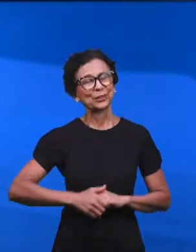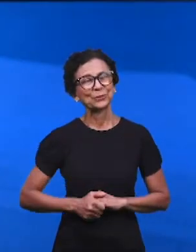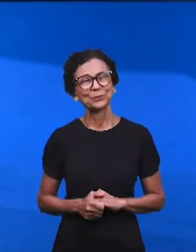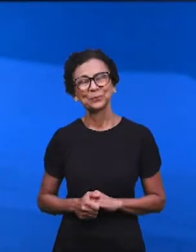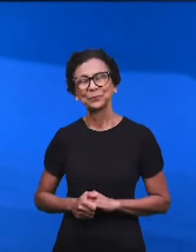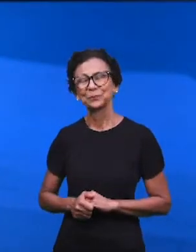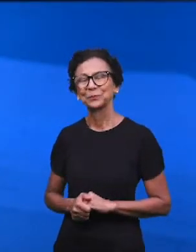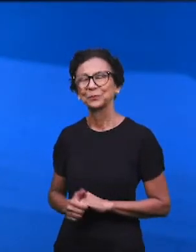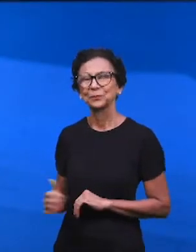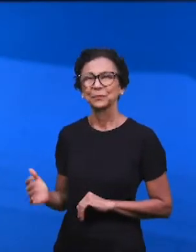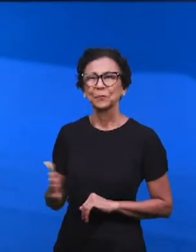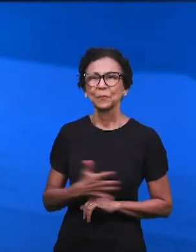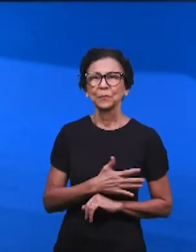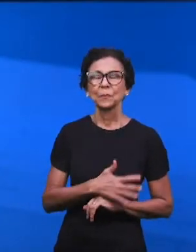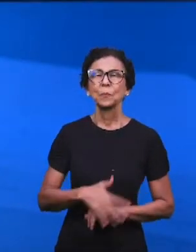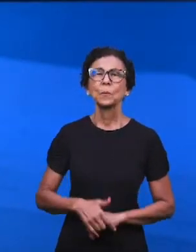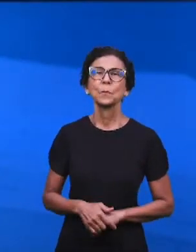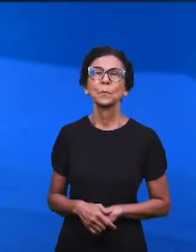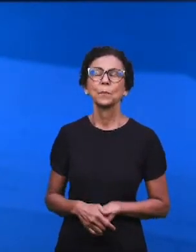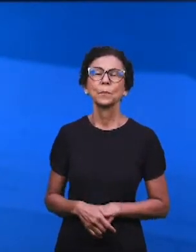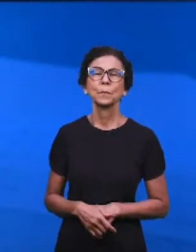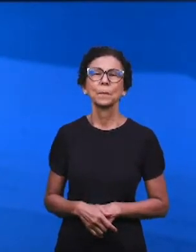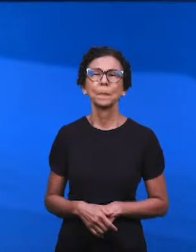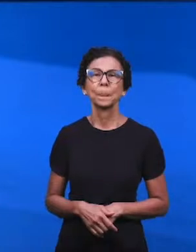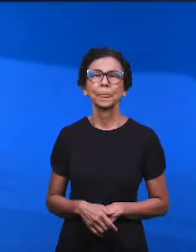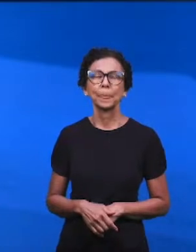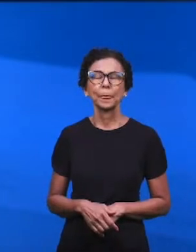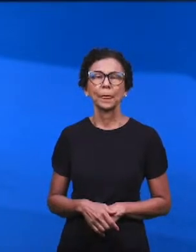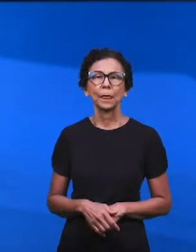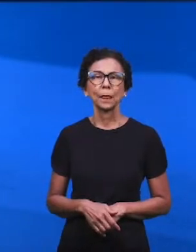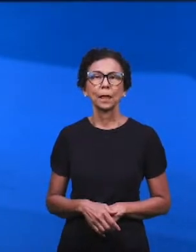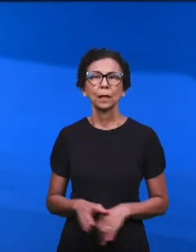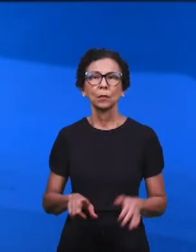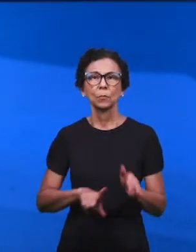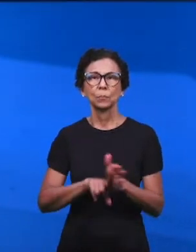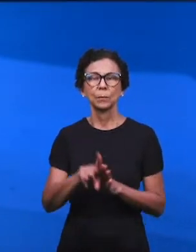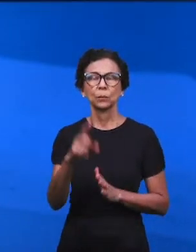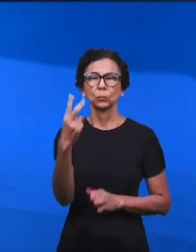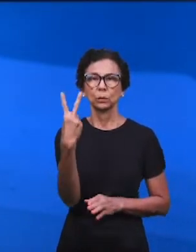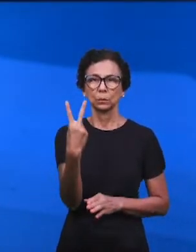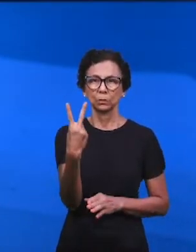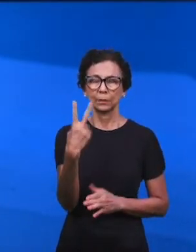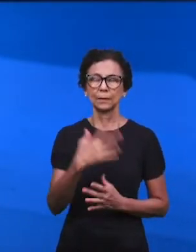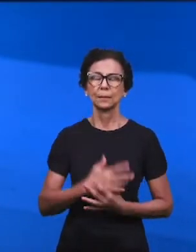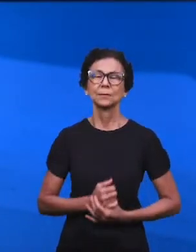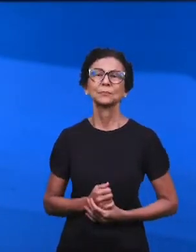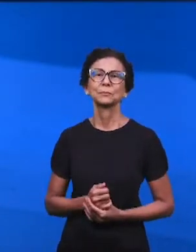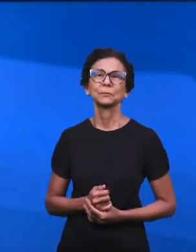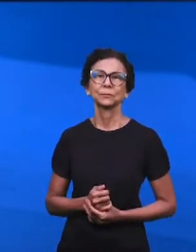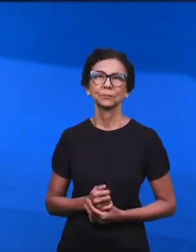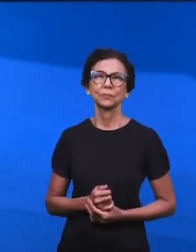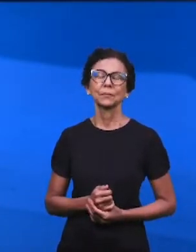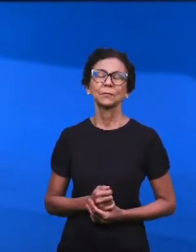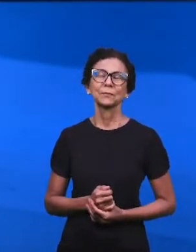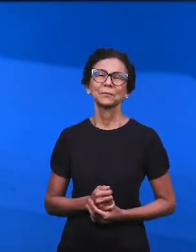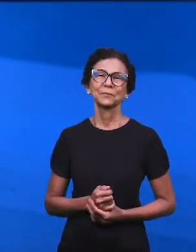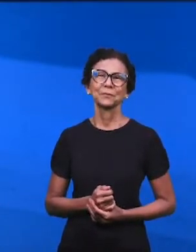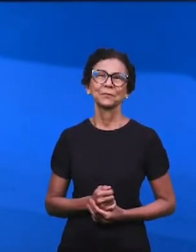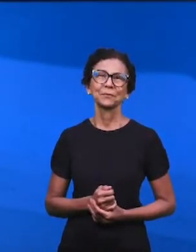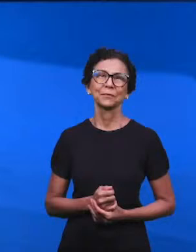irmãos? Agora a nossa segunda pergunta. Hoje nós temos uma quantidade maior de perguntas, para essa escola bíblica. E a segunda diz